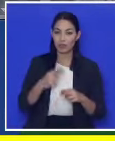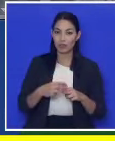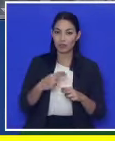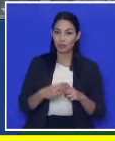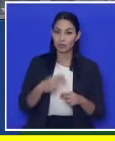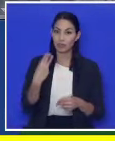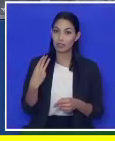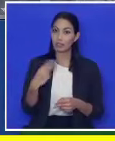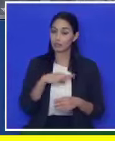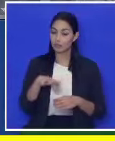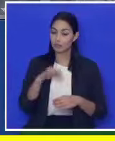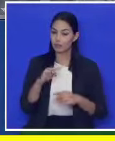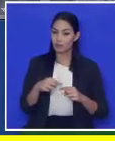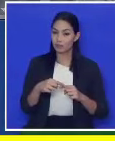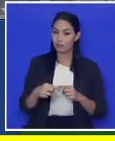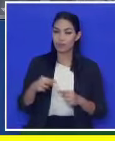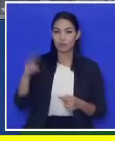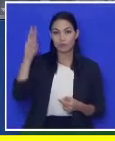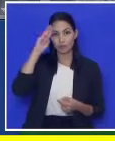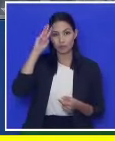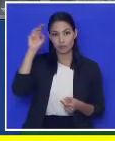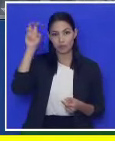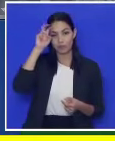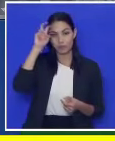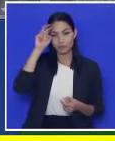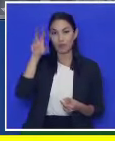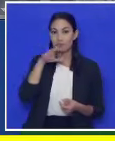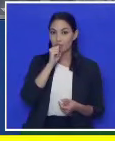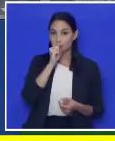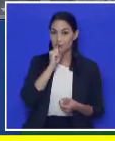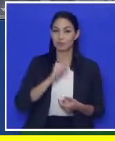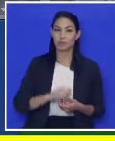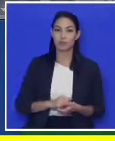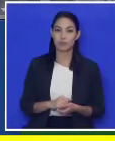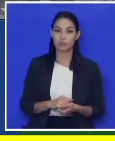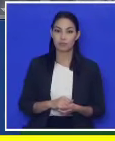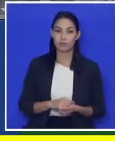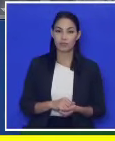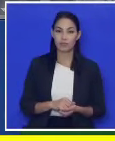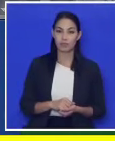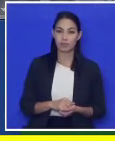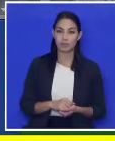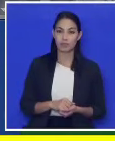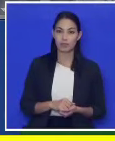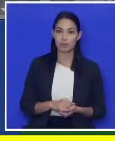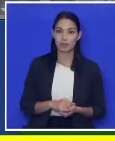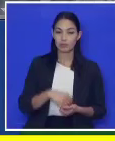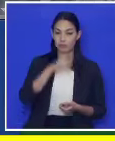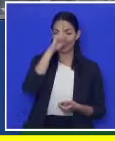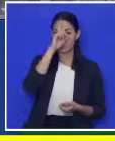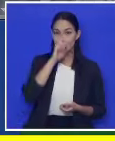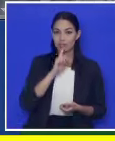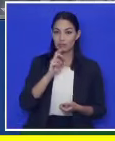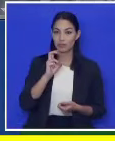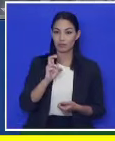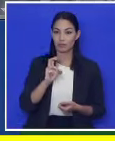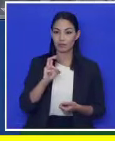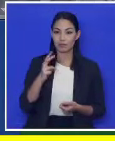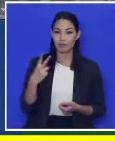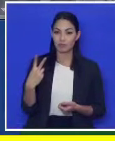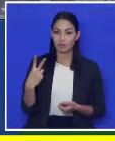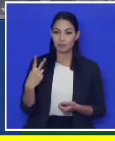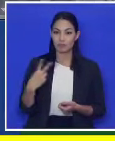loterias caixa com três sorteios semanais, às terças, quintas e sábados. Bola amarela, número